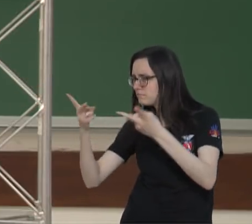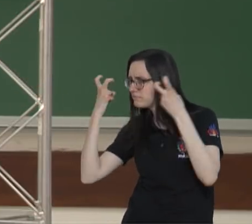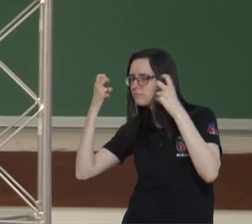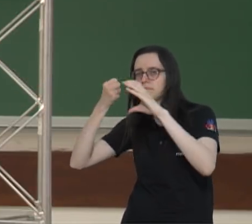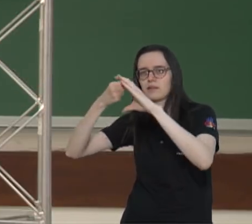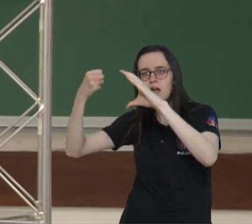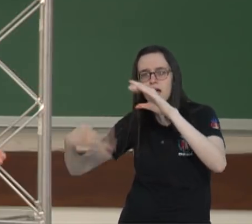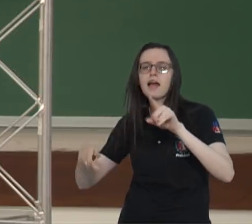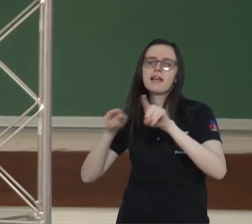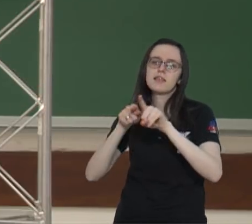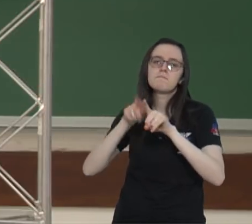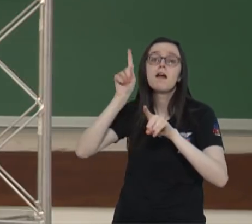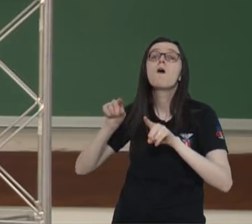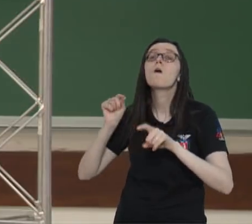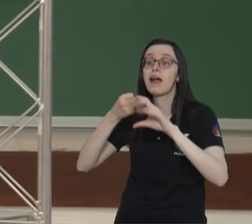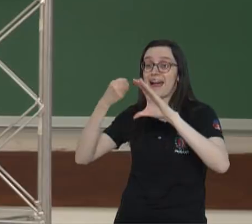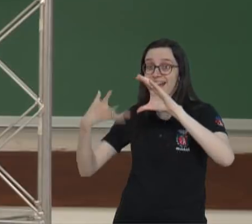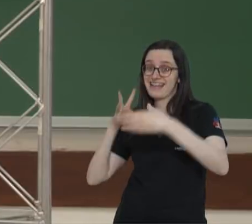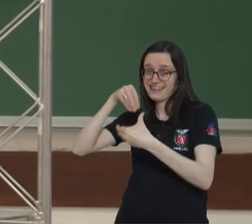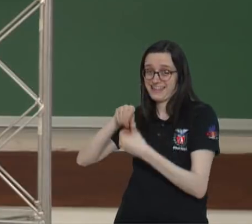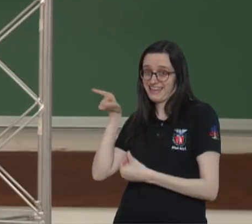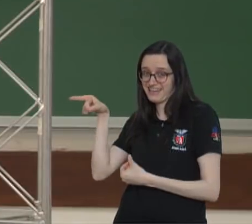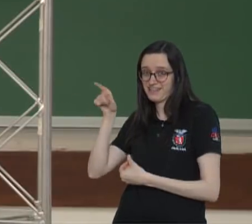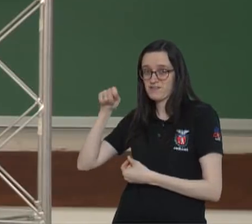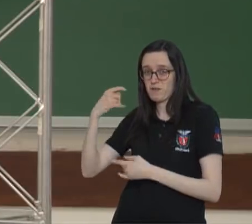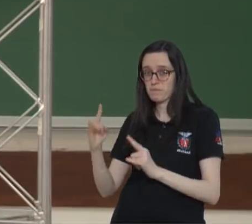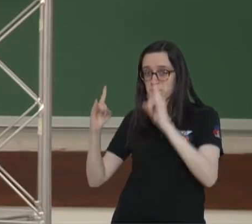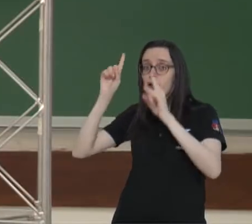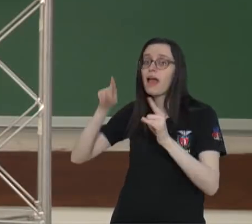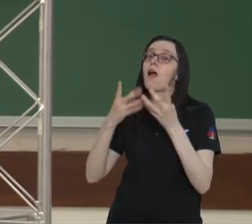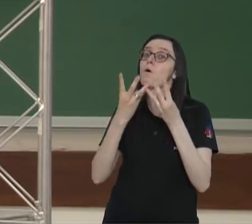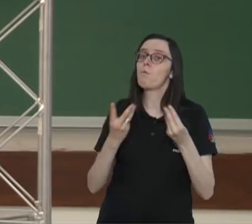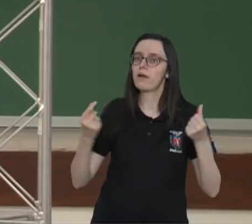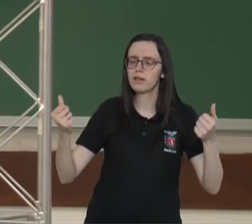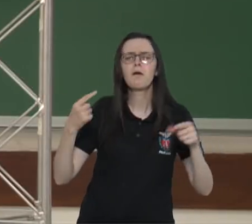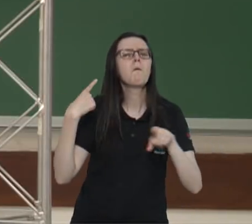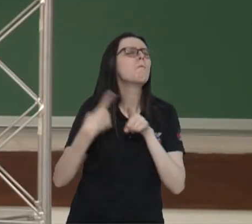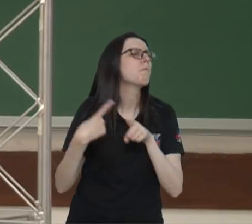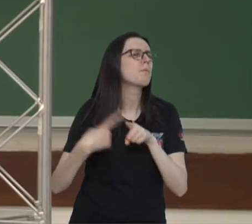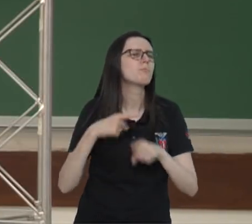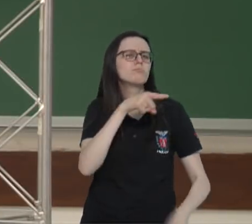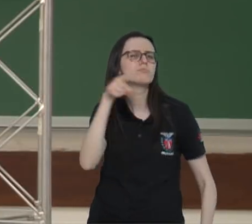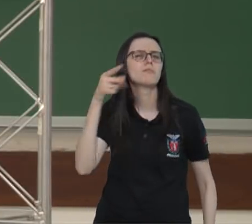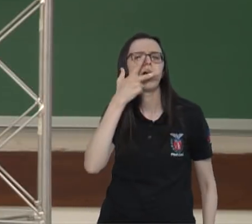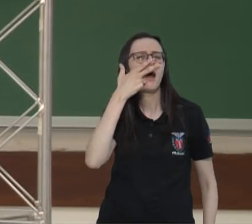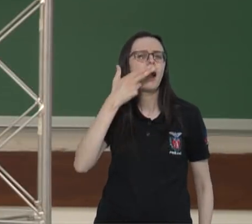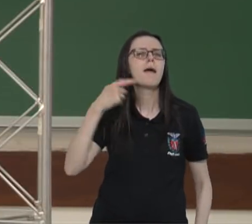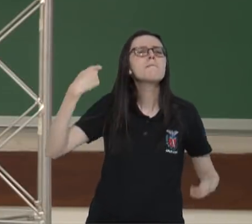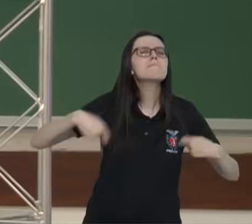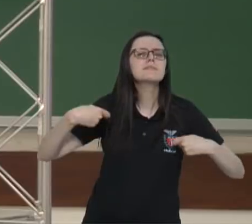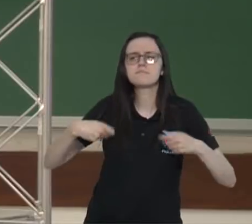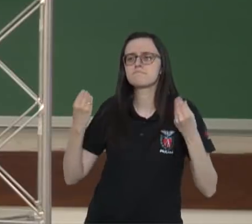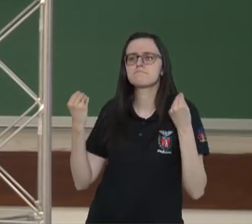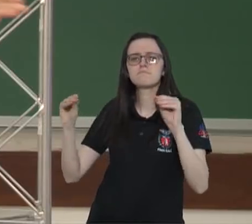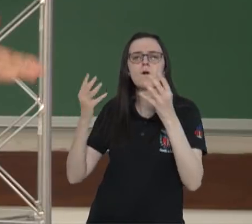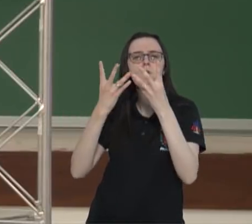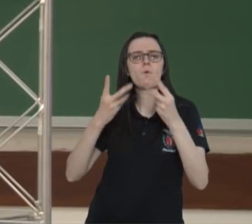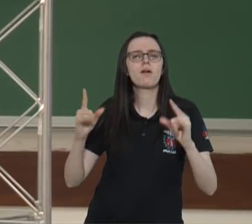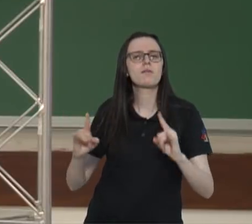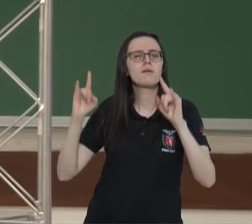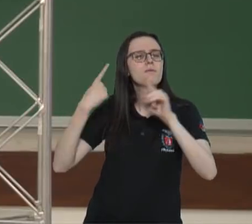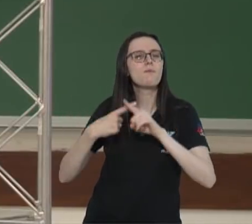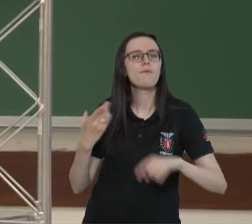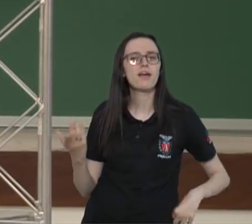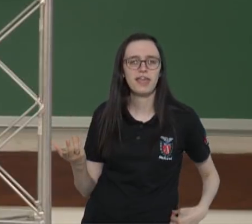essas qualidades, né? No caso aqui, todas as qualidades. Por que vocês acham que coloca-se as qualidades do apartamento no caso